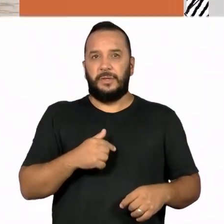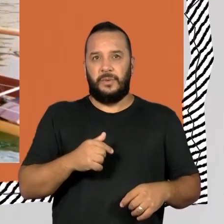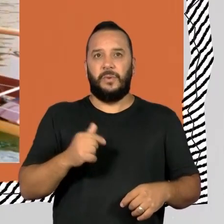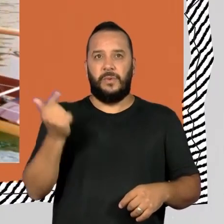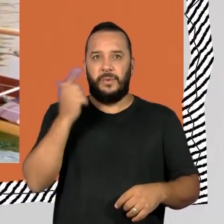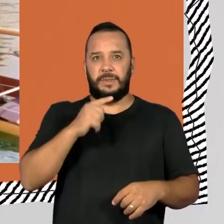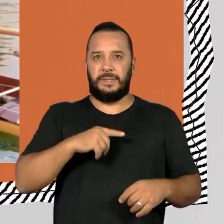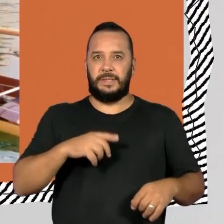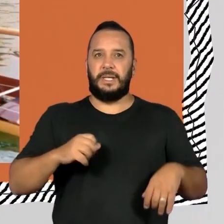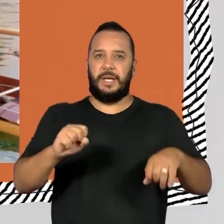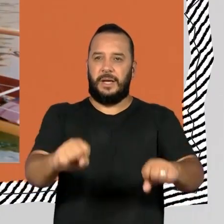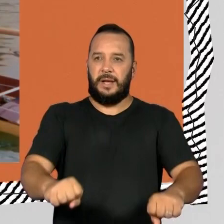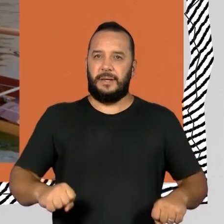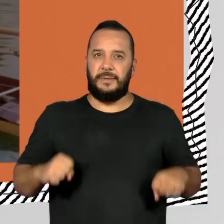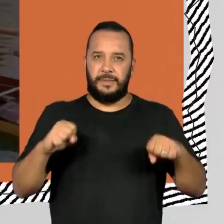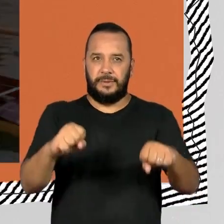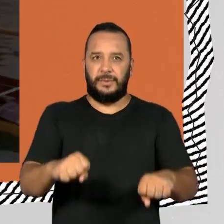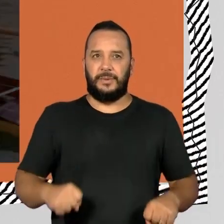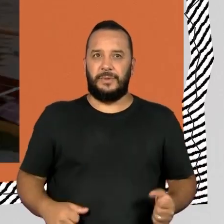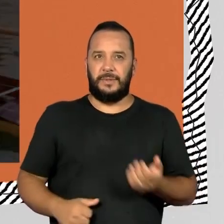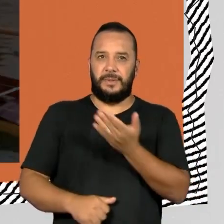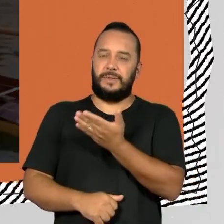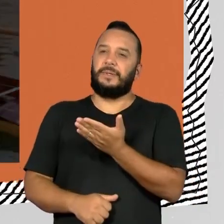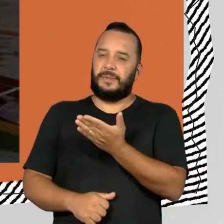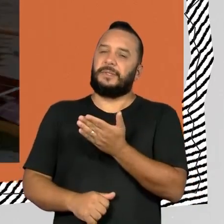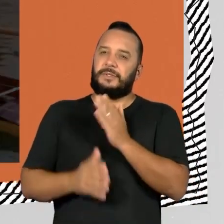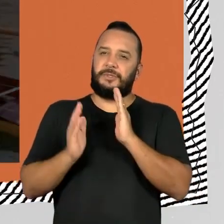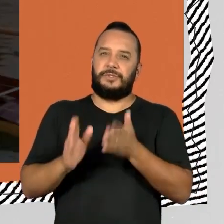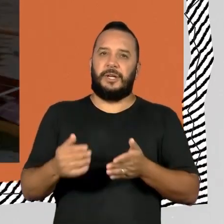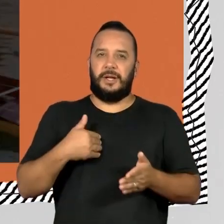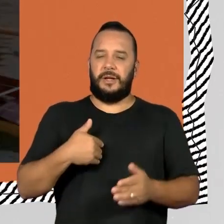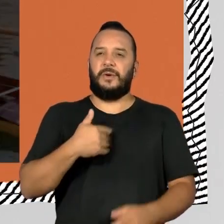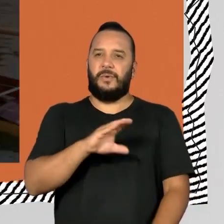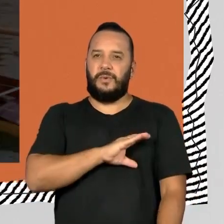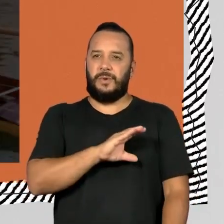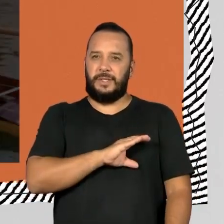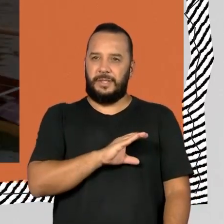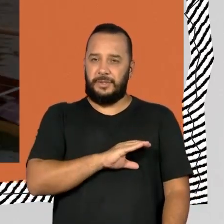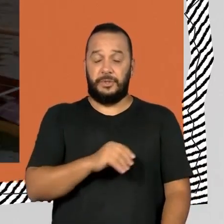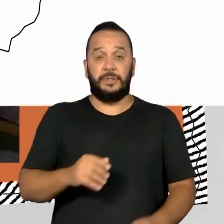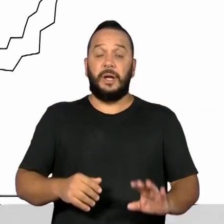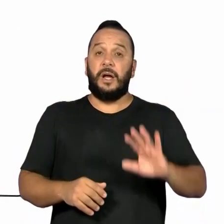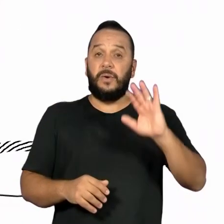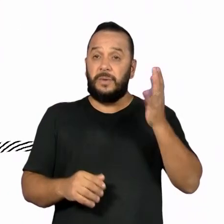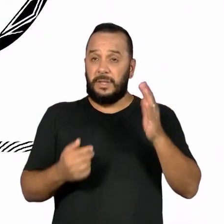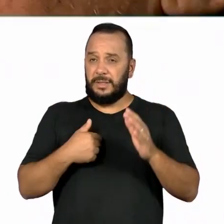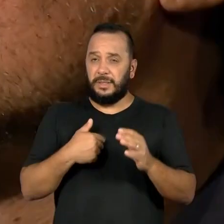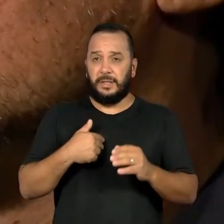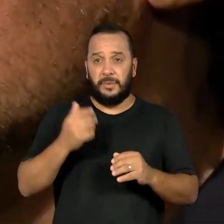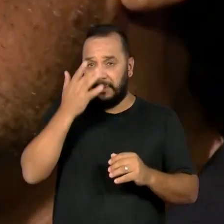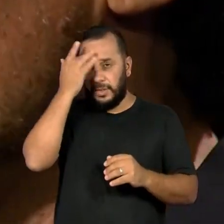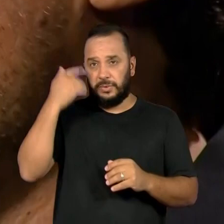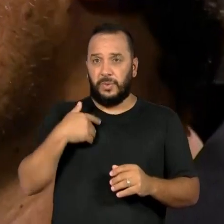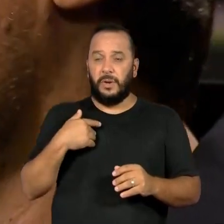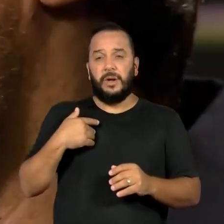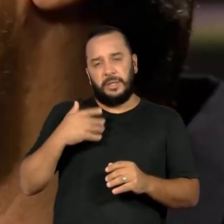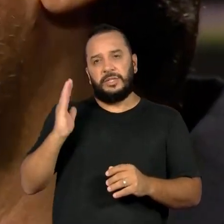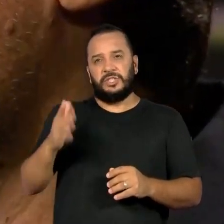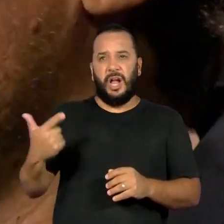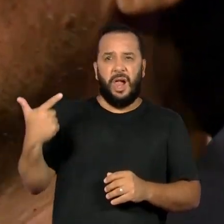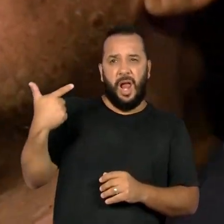quando tava já na fase né me preparando pro vestibular paraa medicina passei por um assalto onde eu levei um tiro é isso gerou a